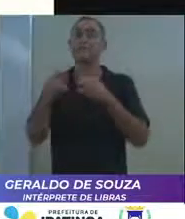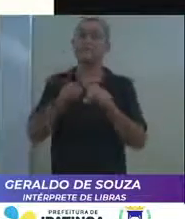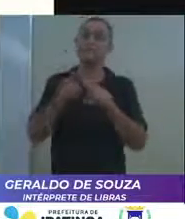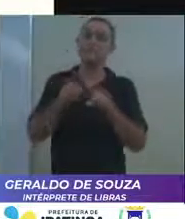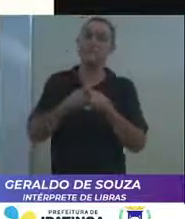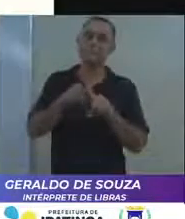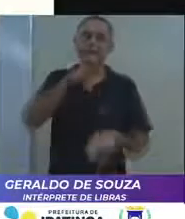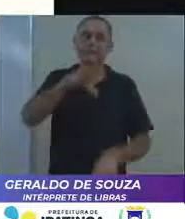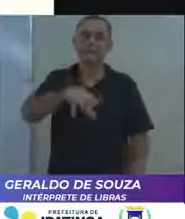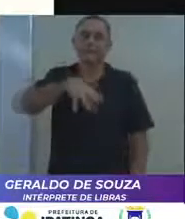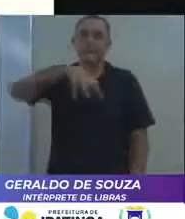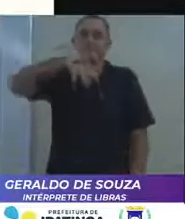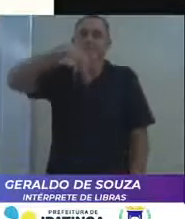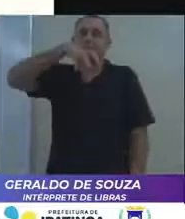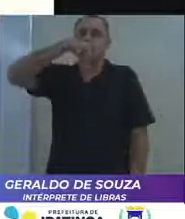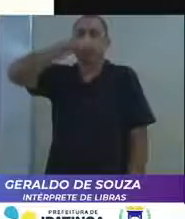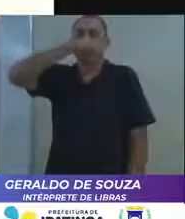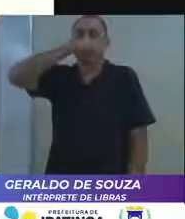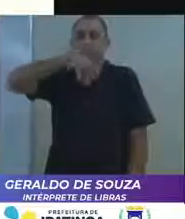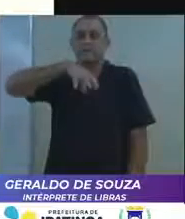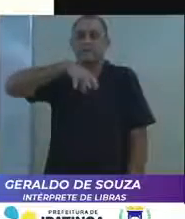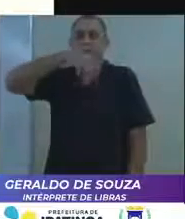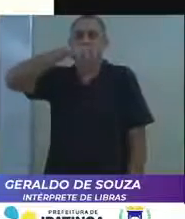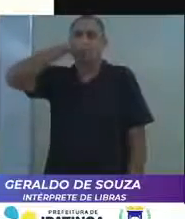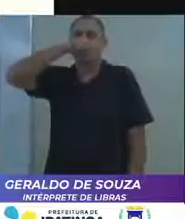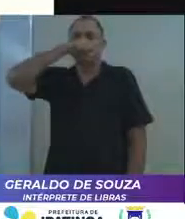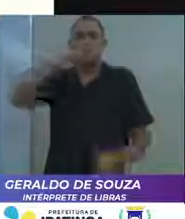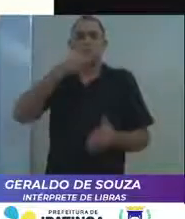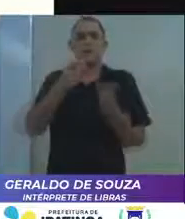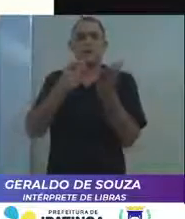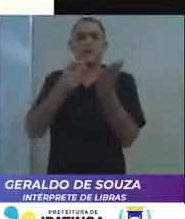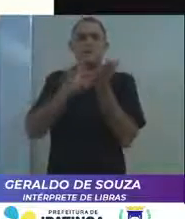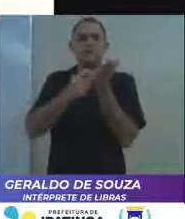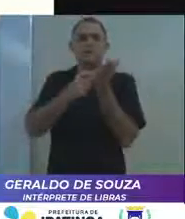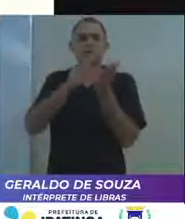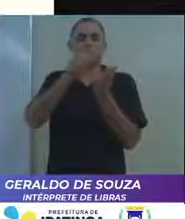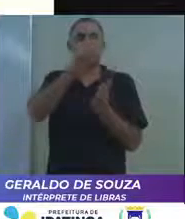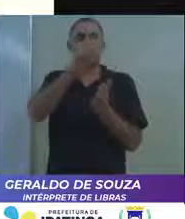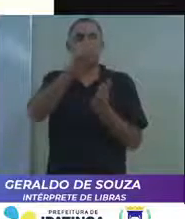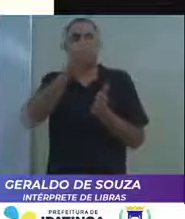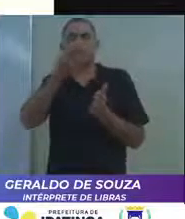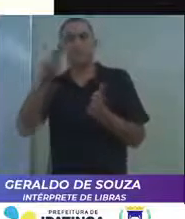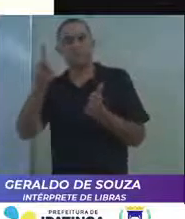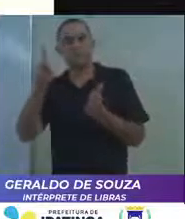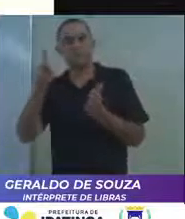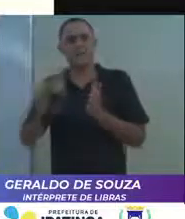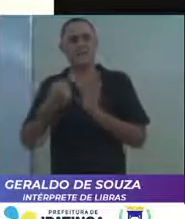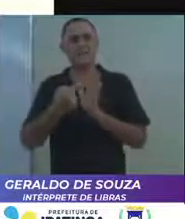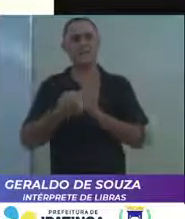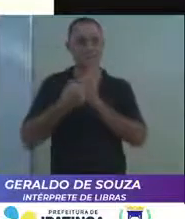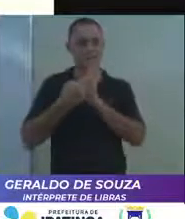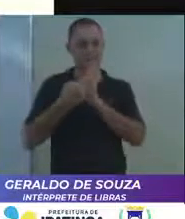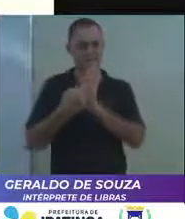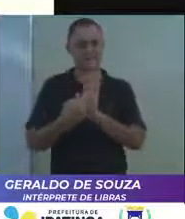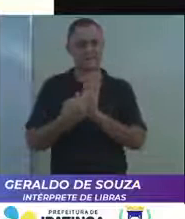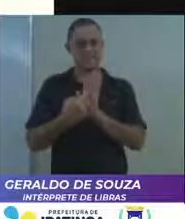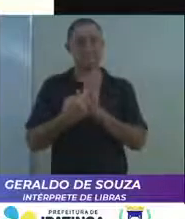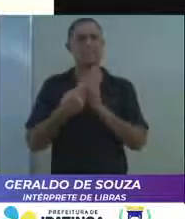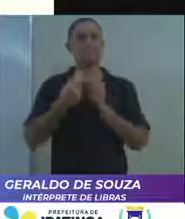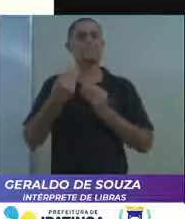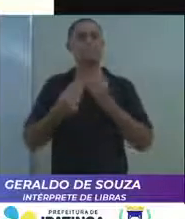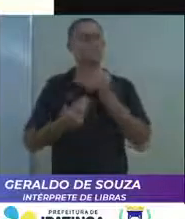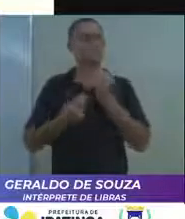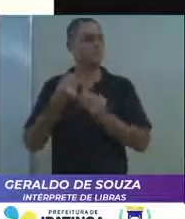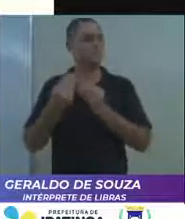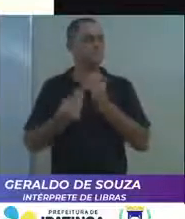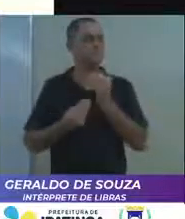Além disso, eu trouxe um aplicativo. Esse aplicativo, ele tá disponível tanto pro iOS quanto para Android.